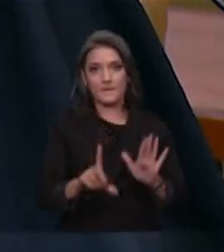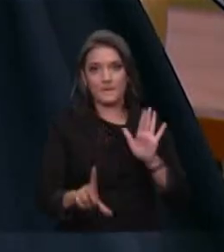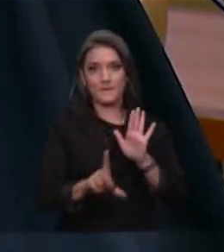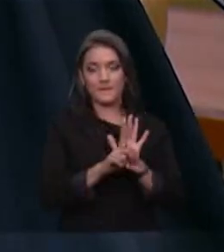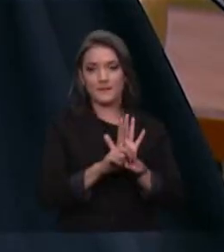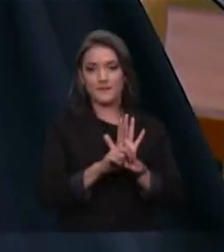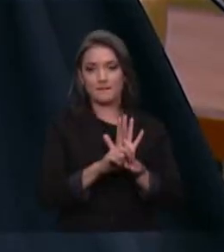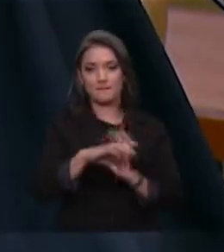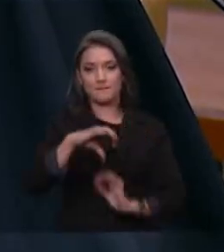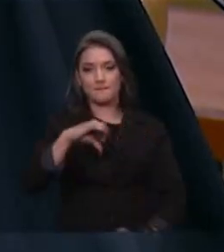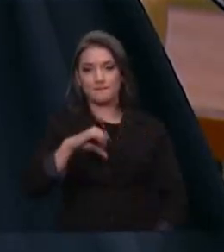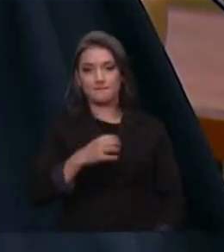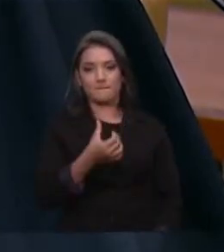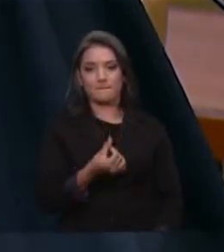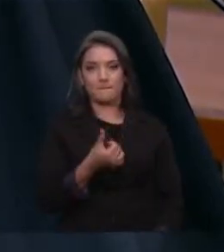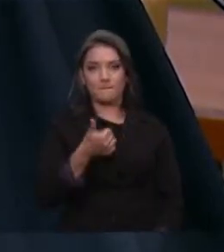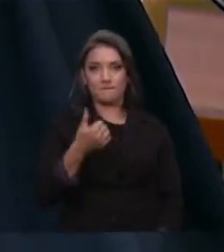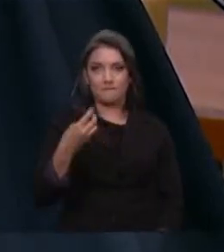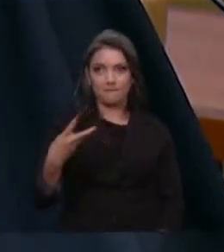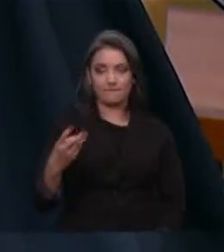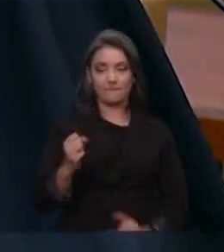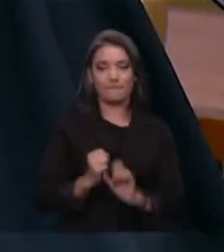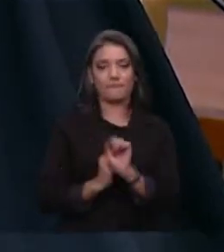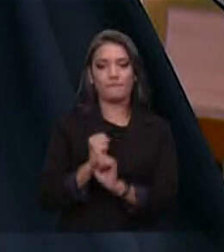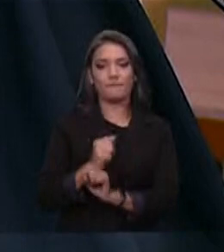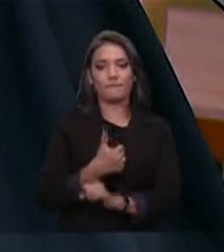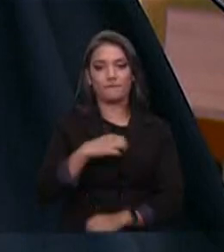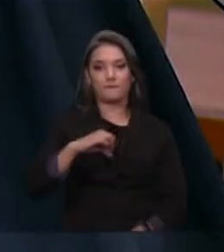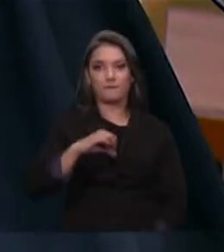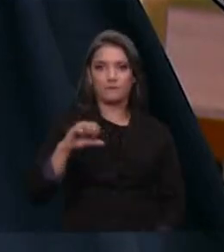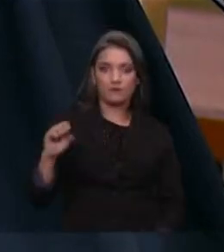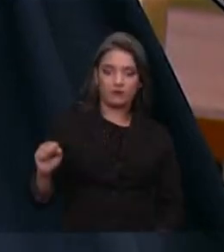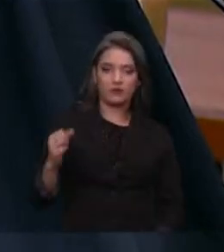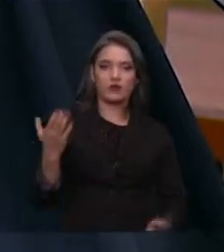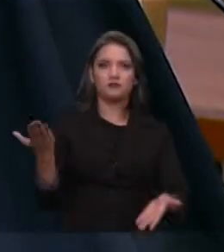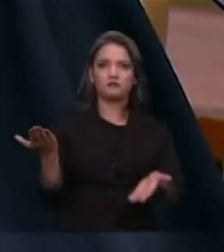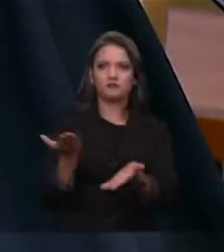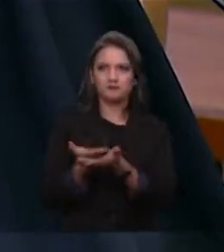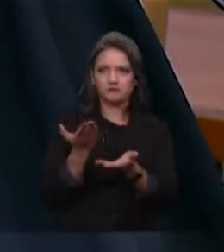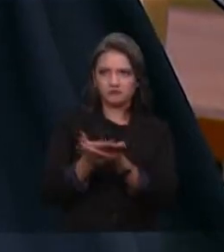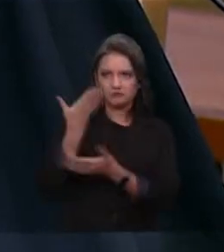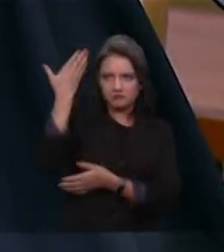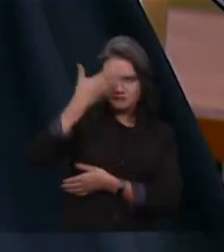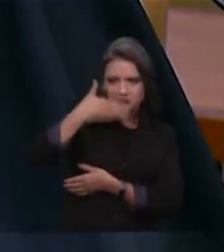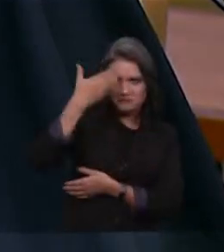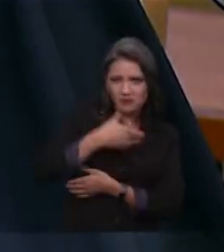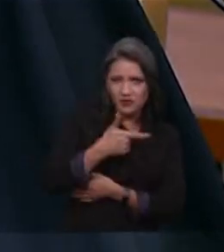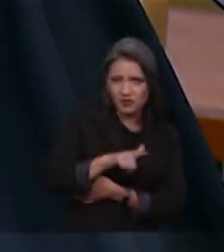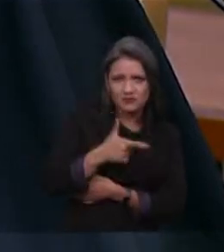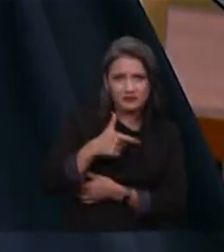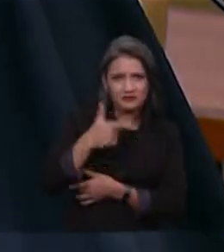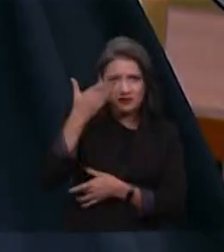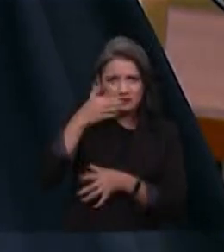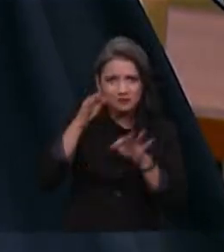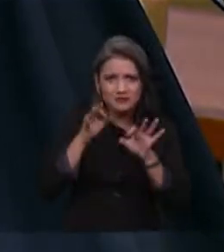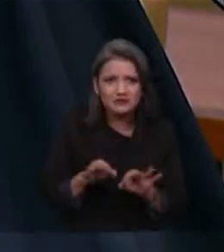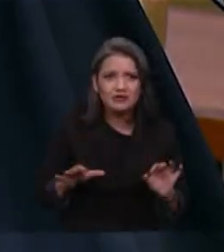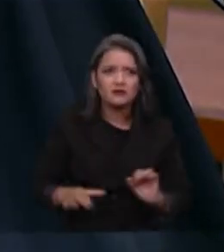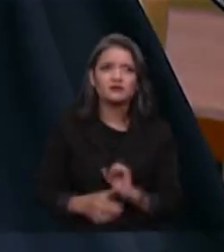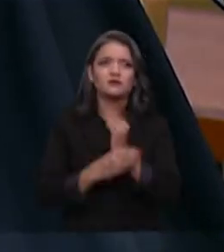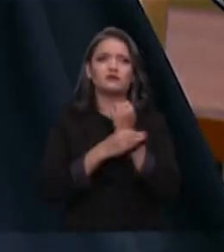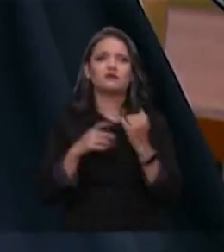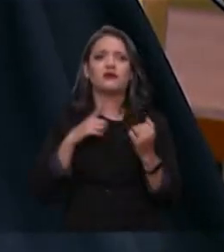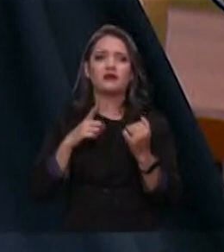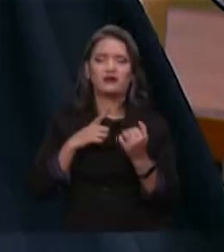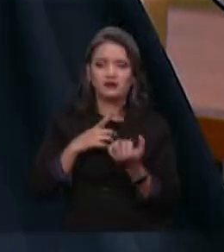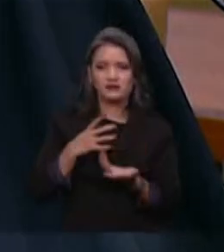Lei 9.613, de 98. O conjunto probatório dos autos não é capaz de atestar a prática de atos materiais por parte dos